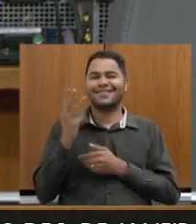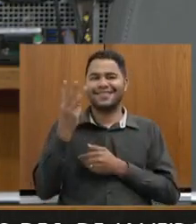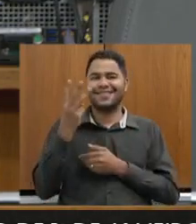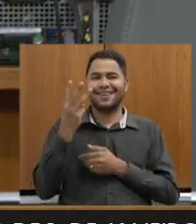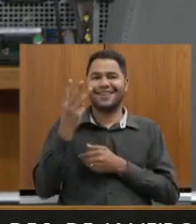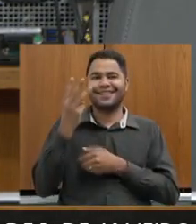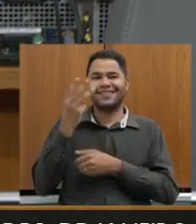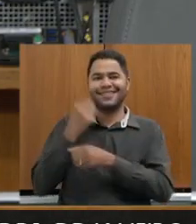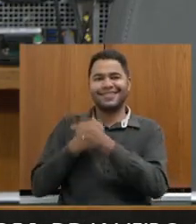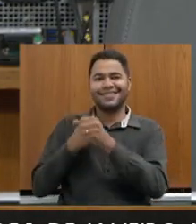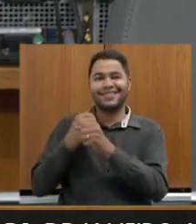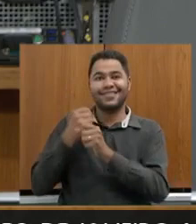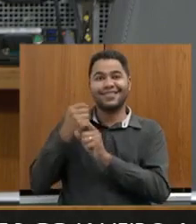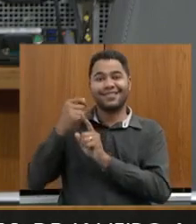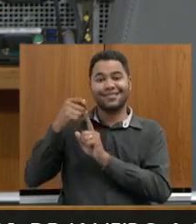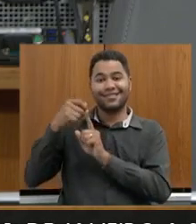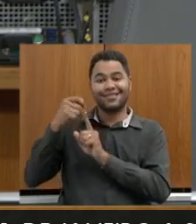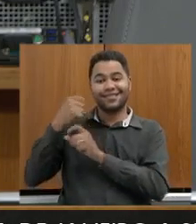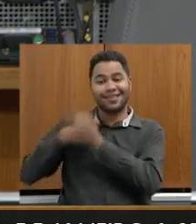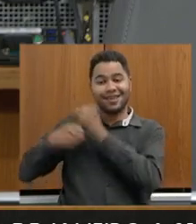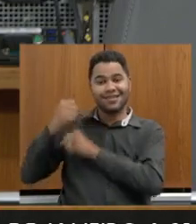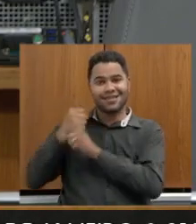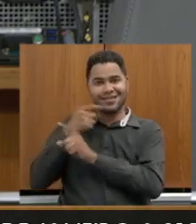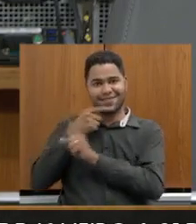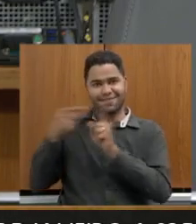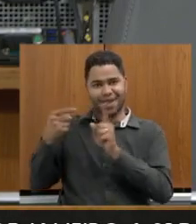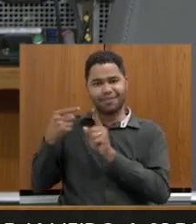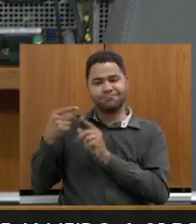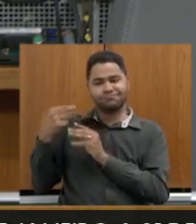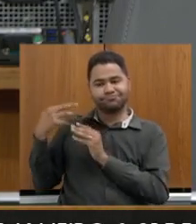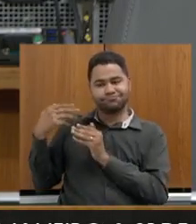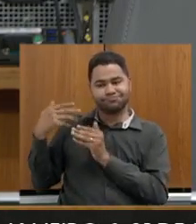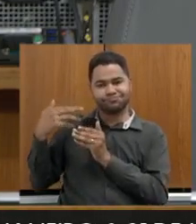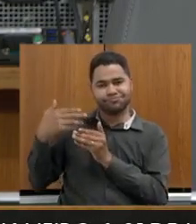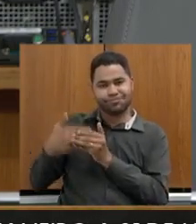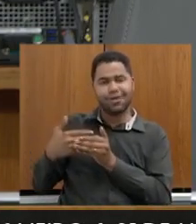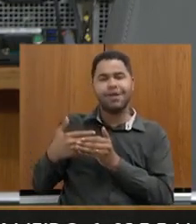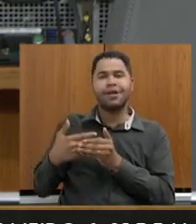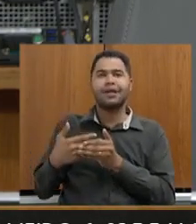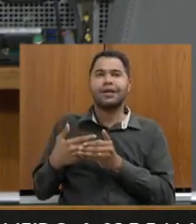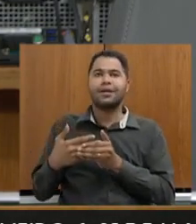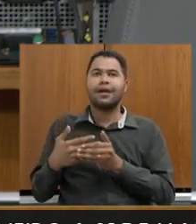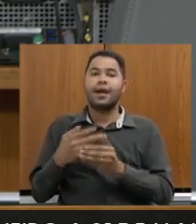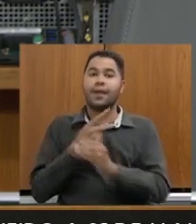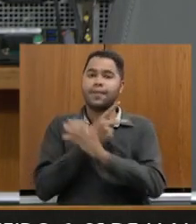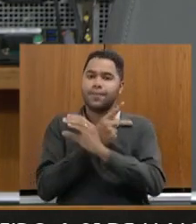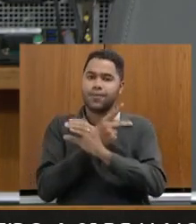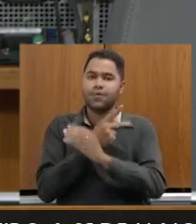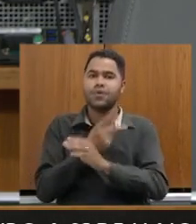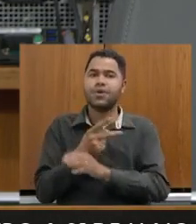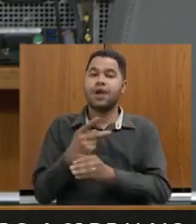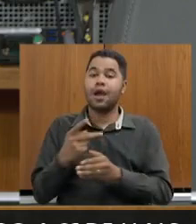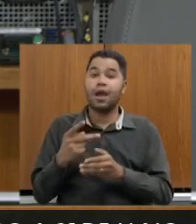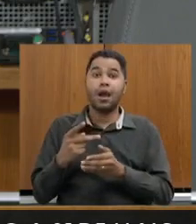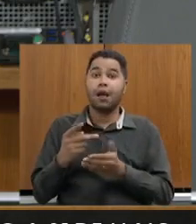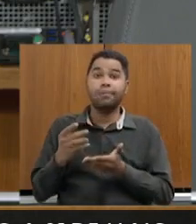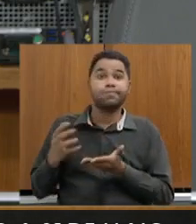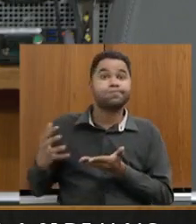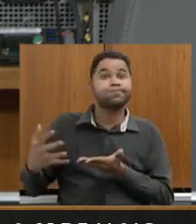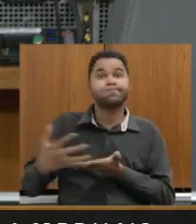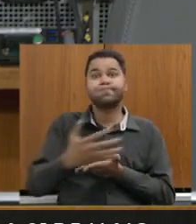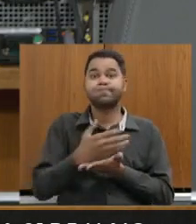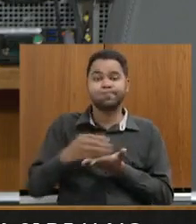três últimos Nesses últimos três anos e meio é a polícia recebeu recebeu o maior